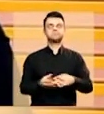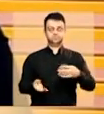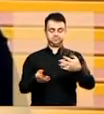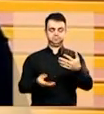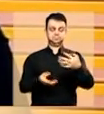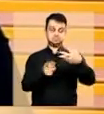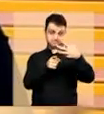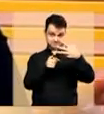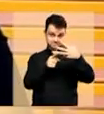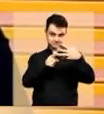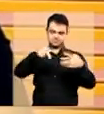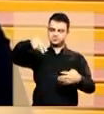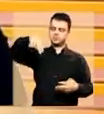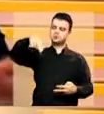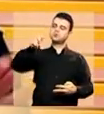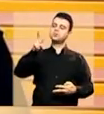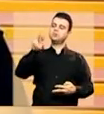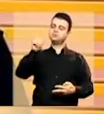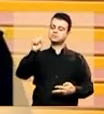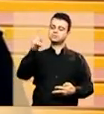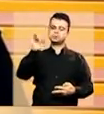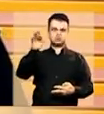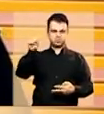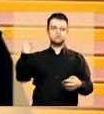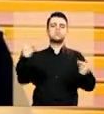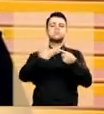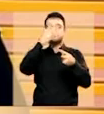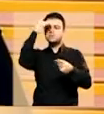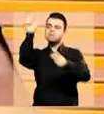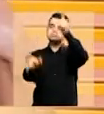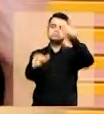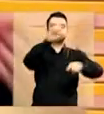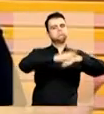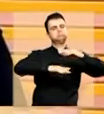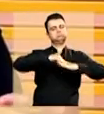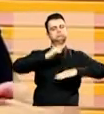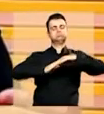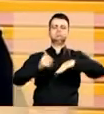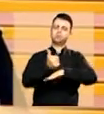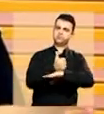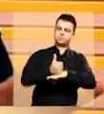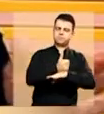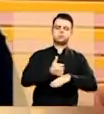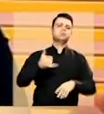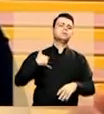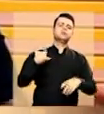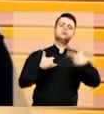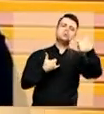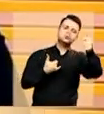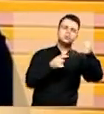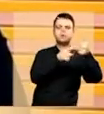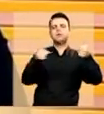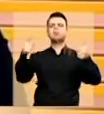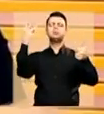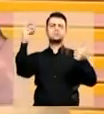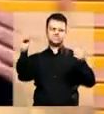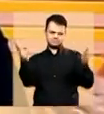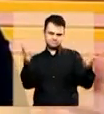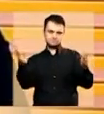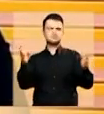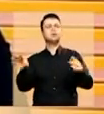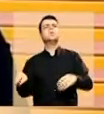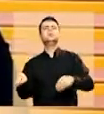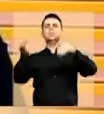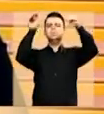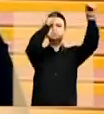para profissionais de 21 até 30 anos, onde eles vão passar de 60 dias